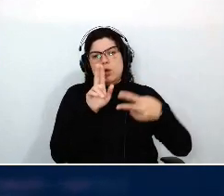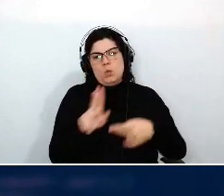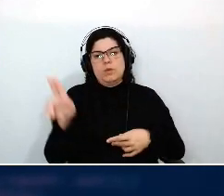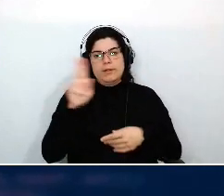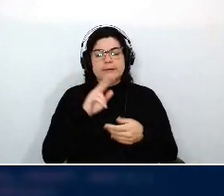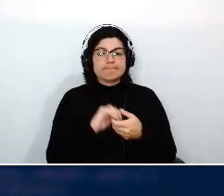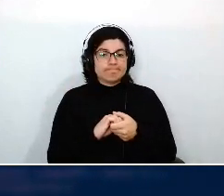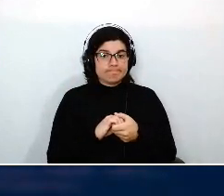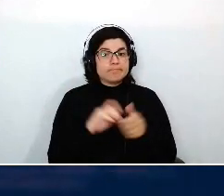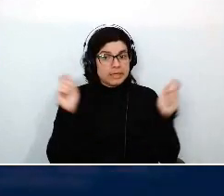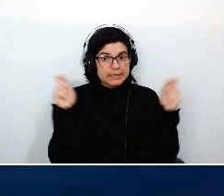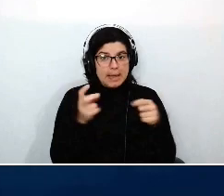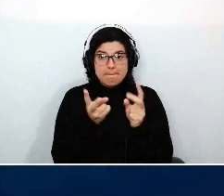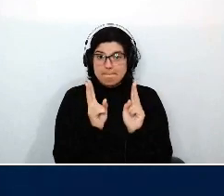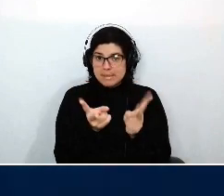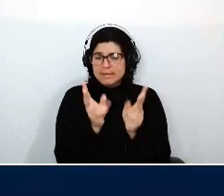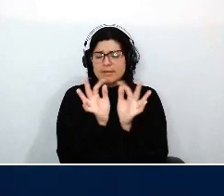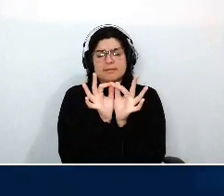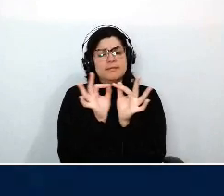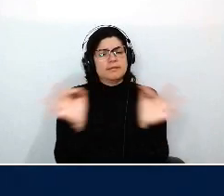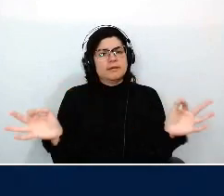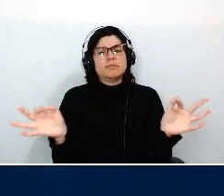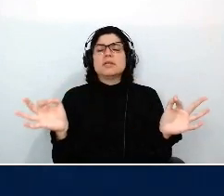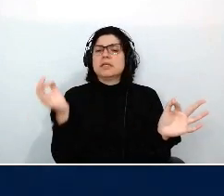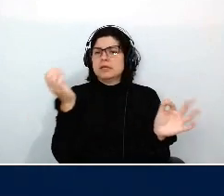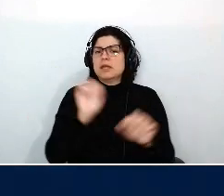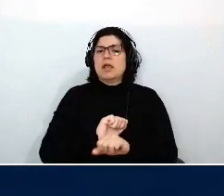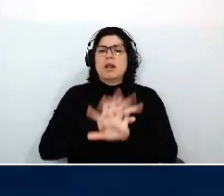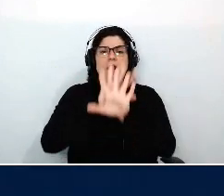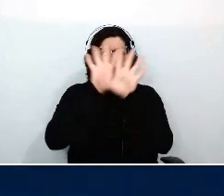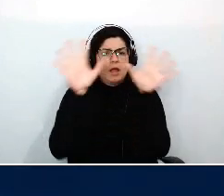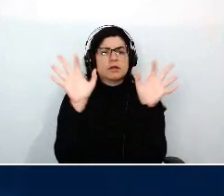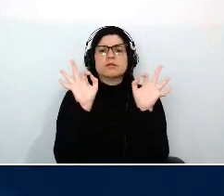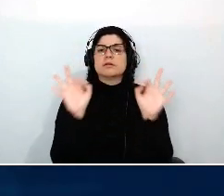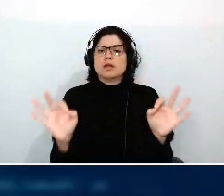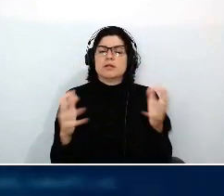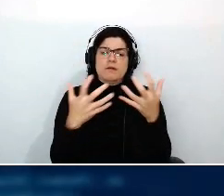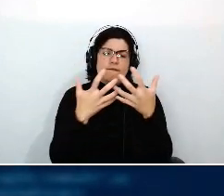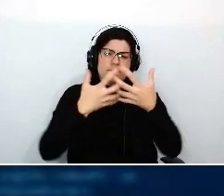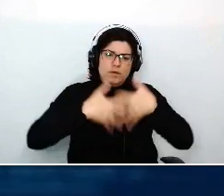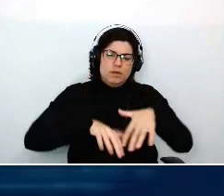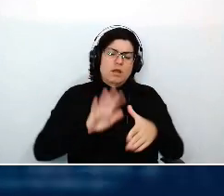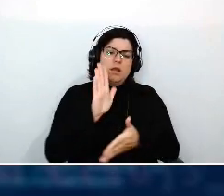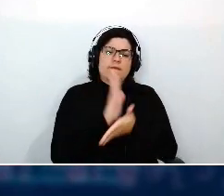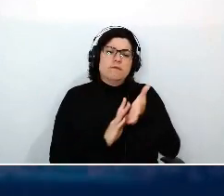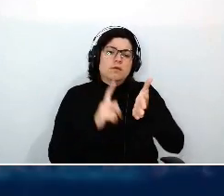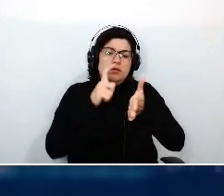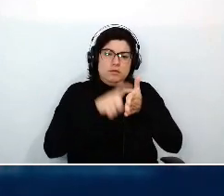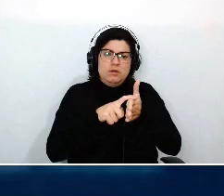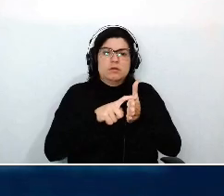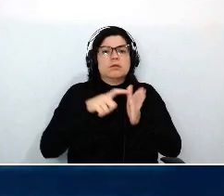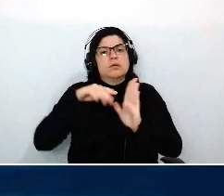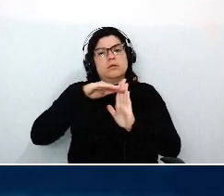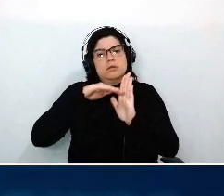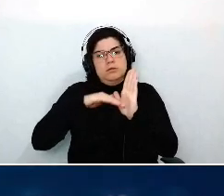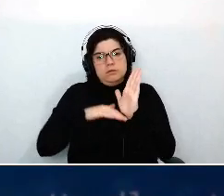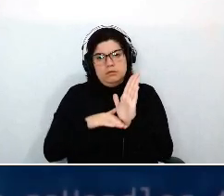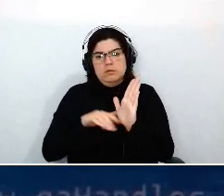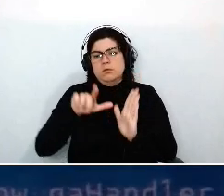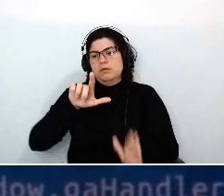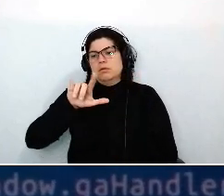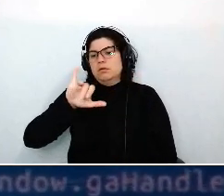consegue manter toda essa simplicidade e clareza do funcional e do Lisp. Vamos ver um exemplo. É claro